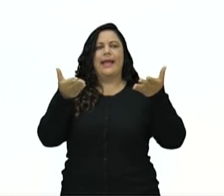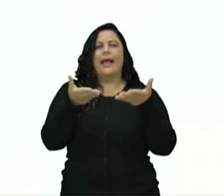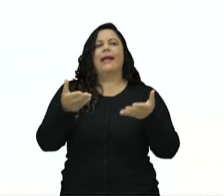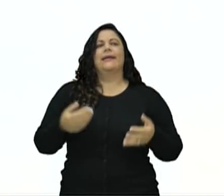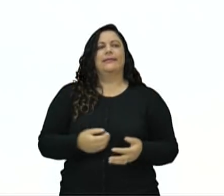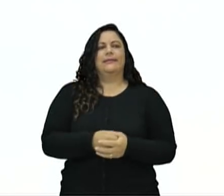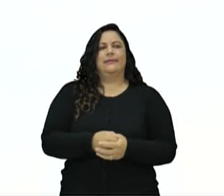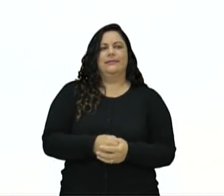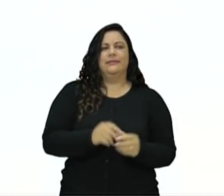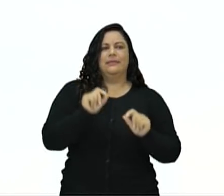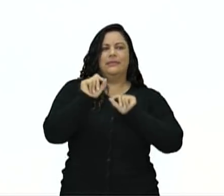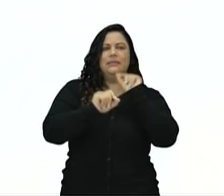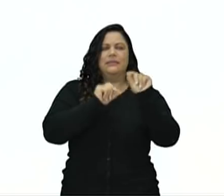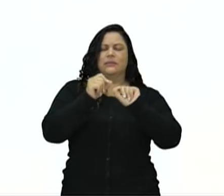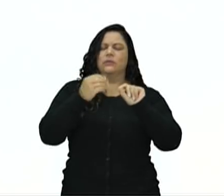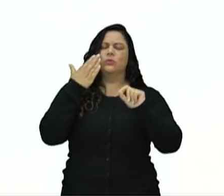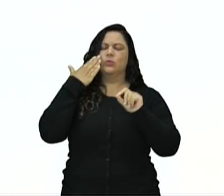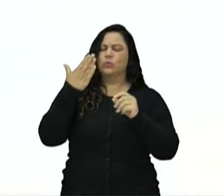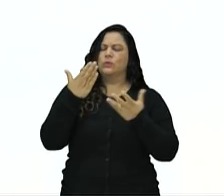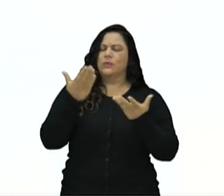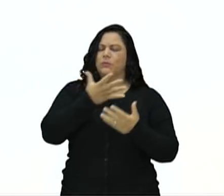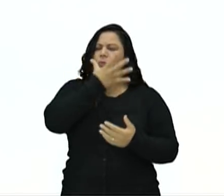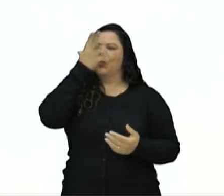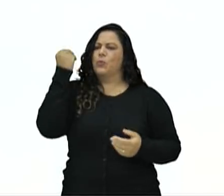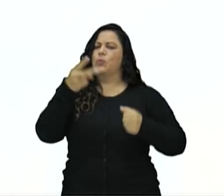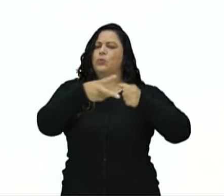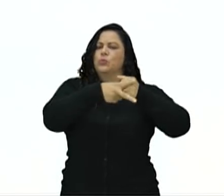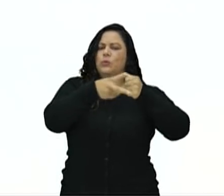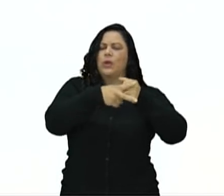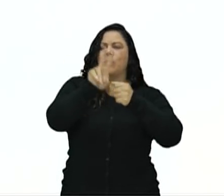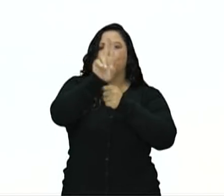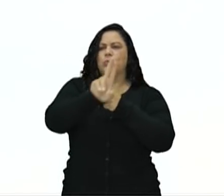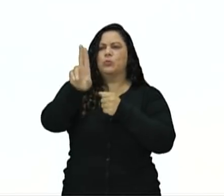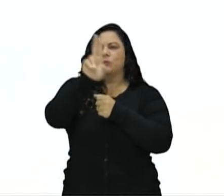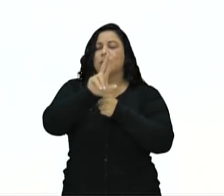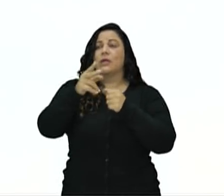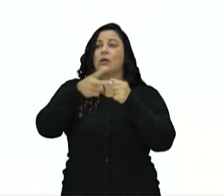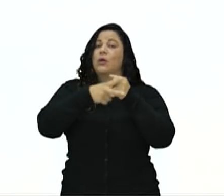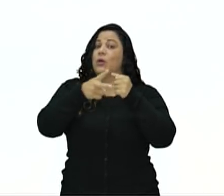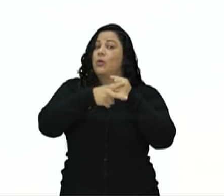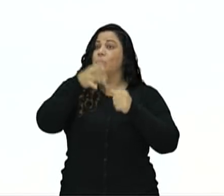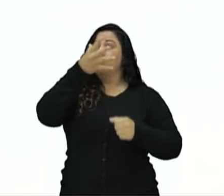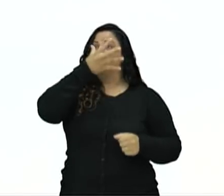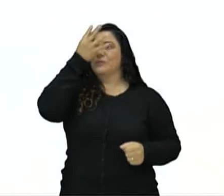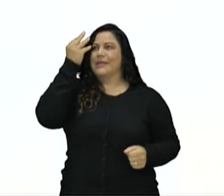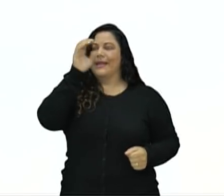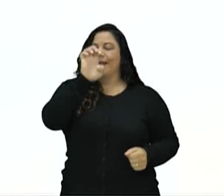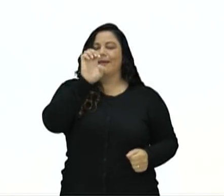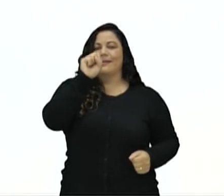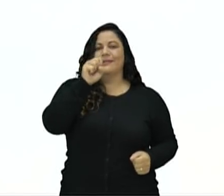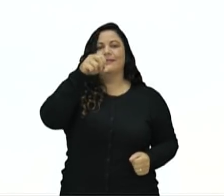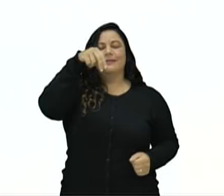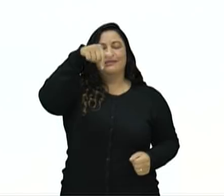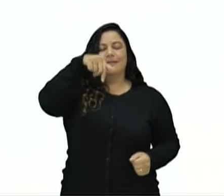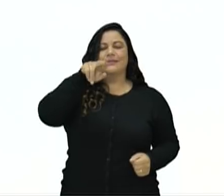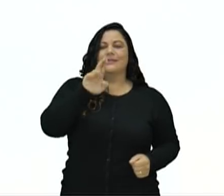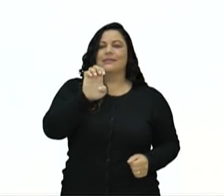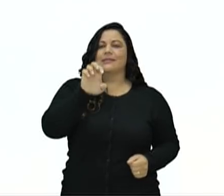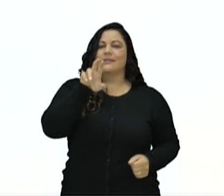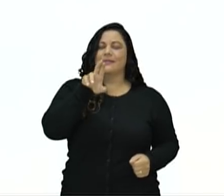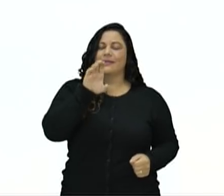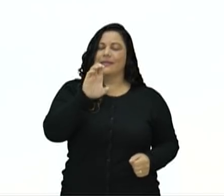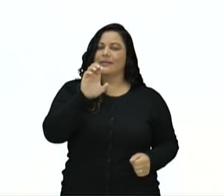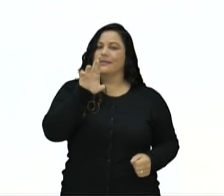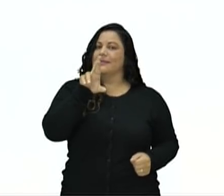vimos ali como que faz a conjugação do verbo esquecer como verbo transitivo indireto. Então, quem assistiu a aula anterior aí teve a